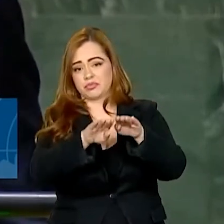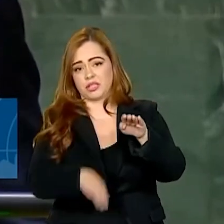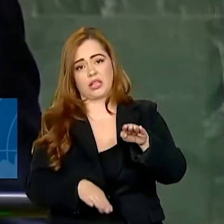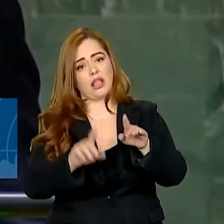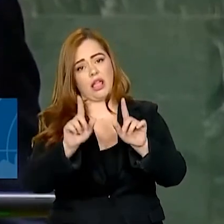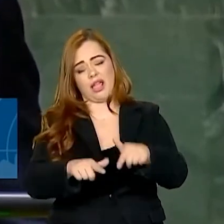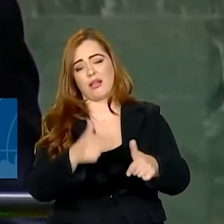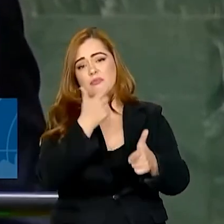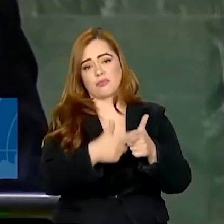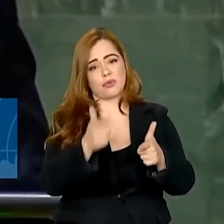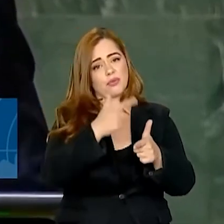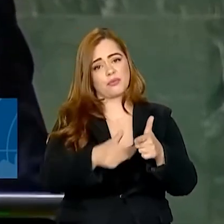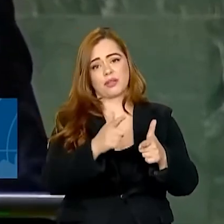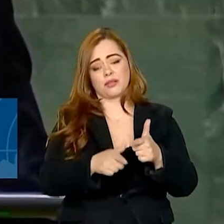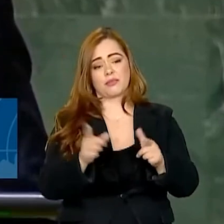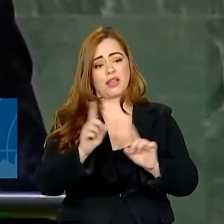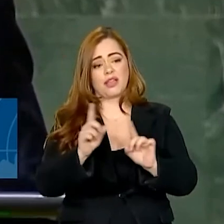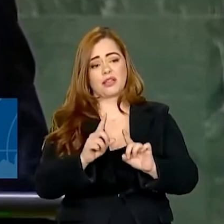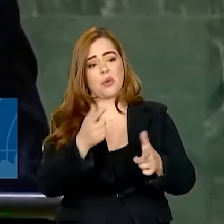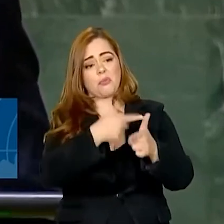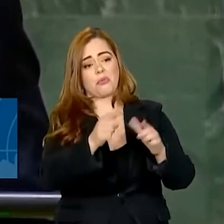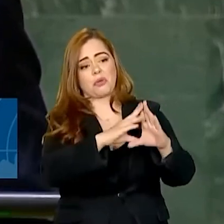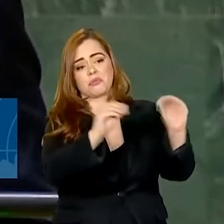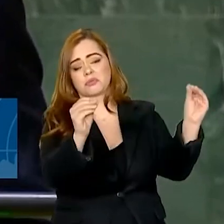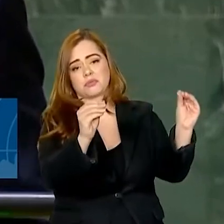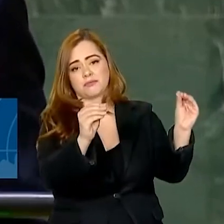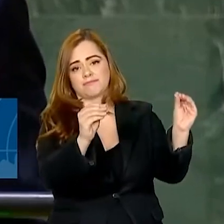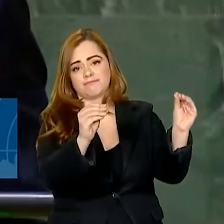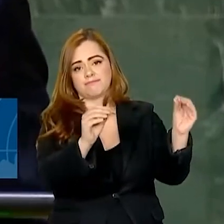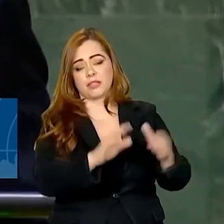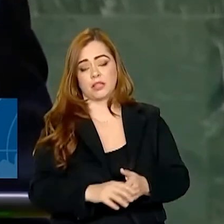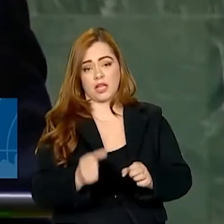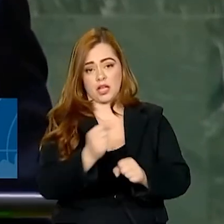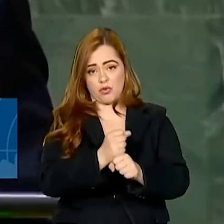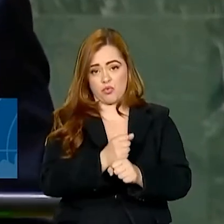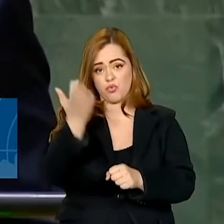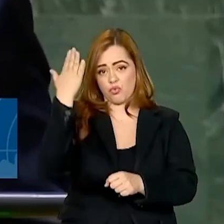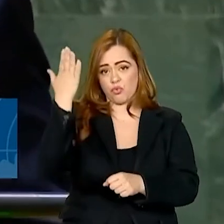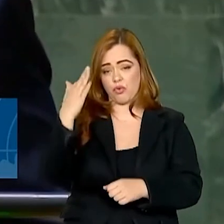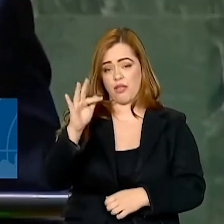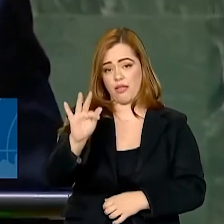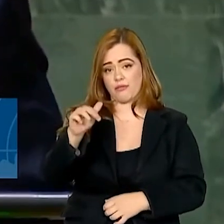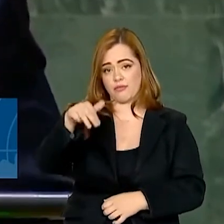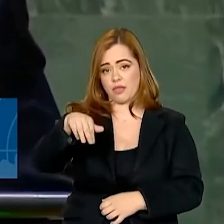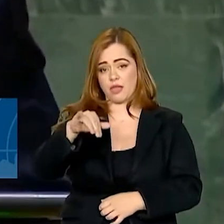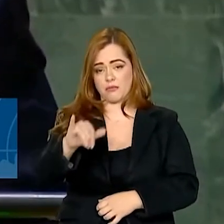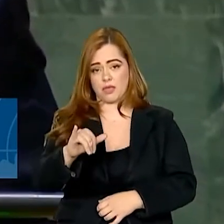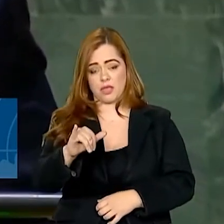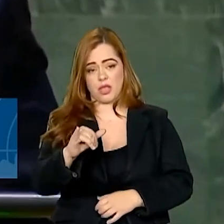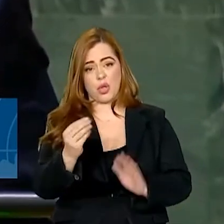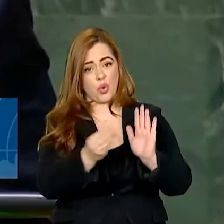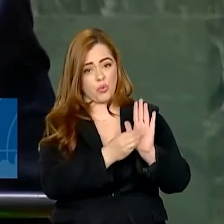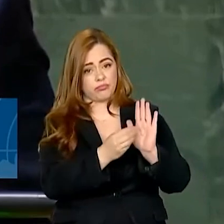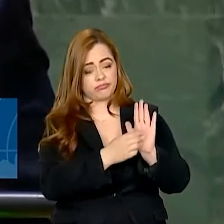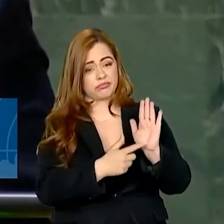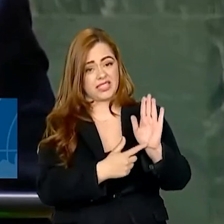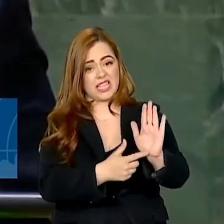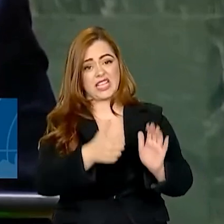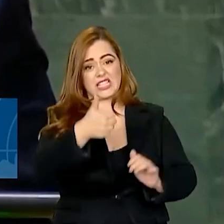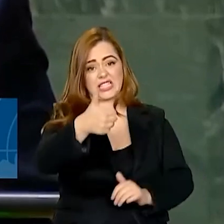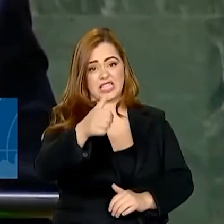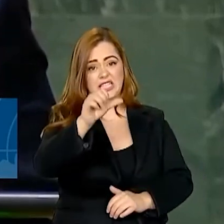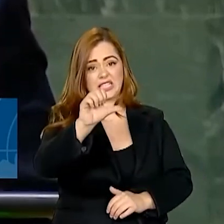parte do problema e não da solução. No ano passado, o FMI disponibilizou 160